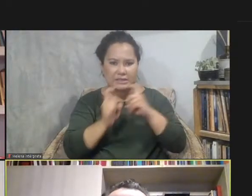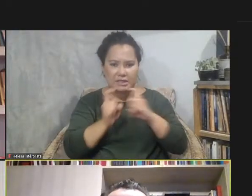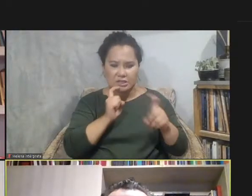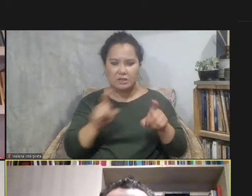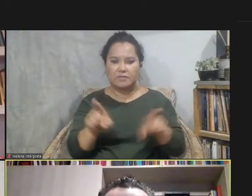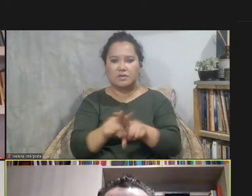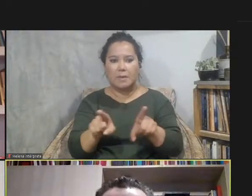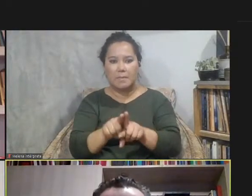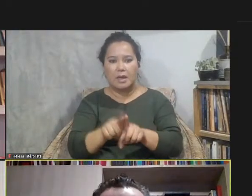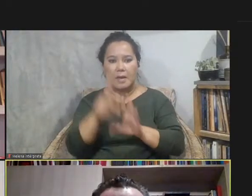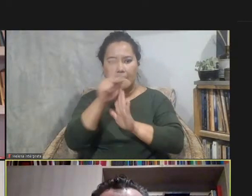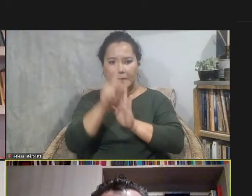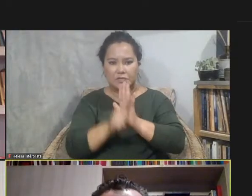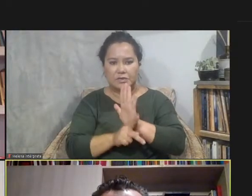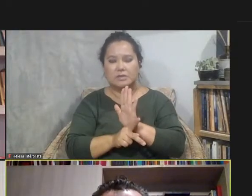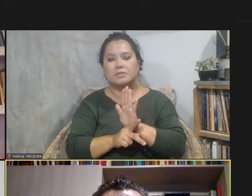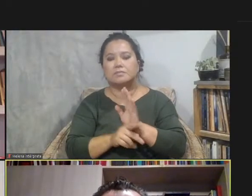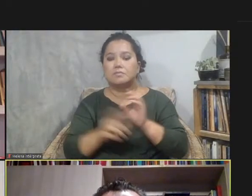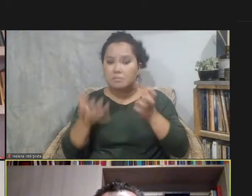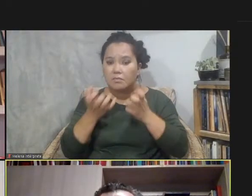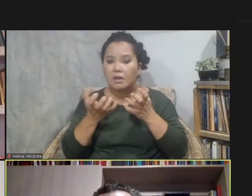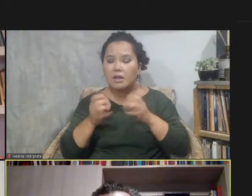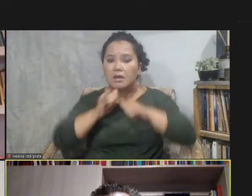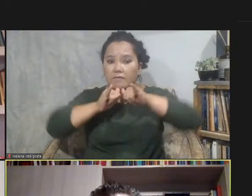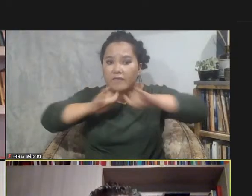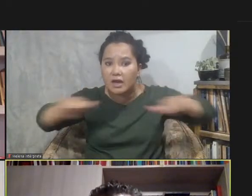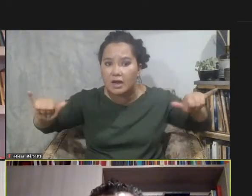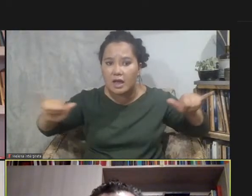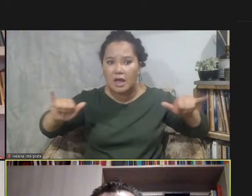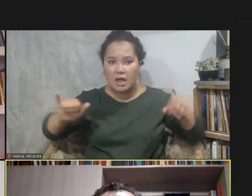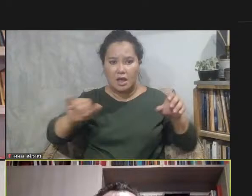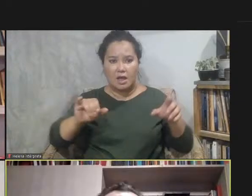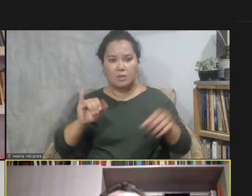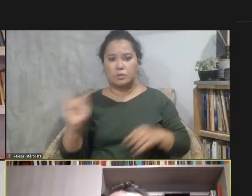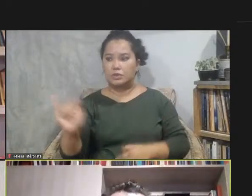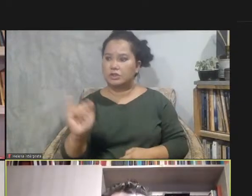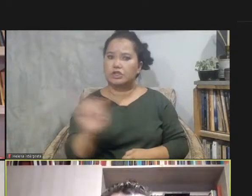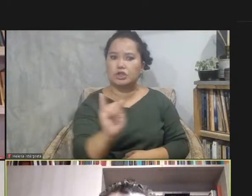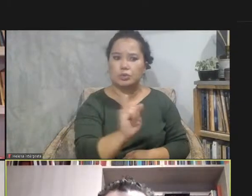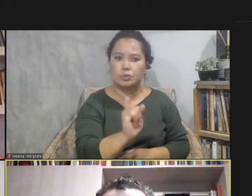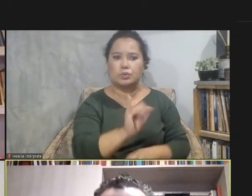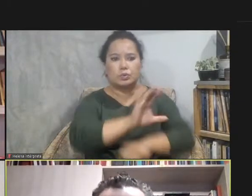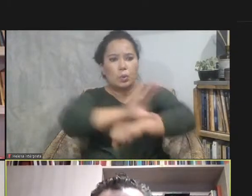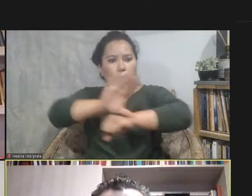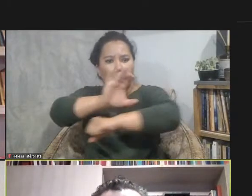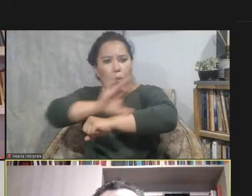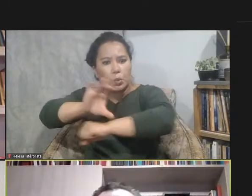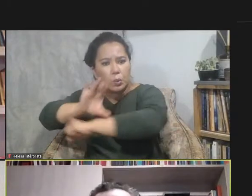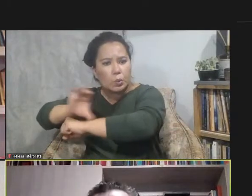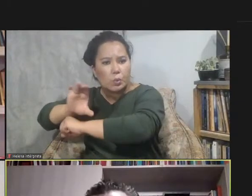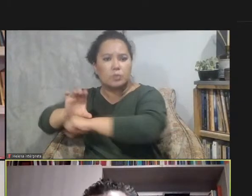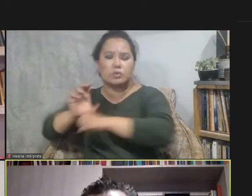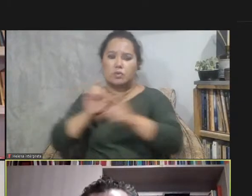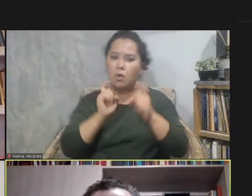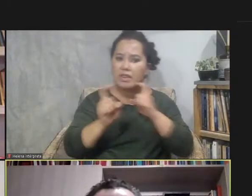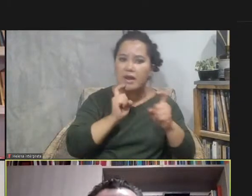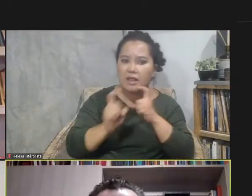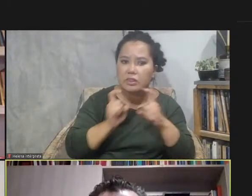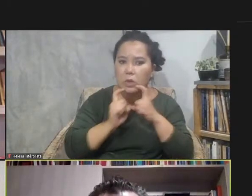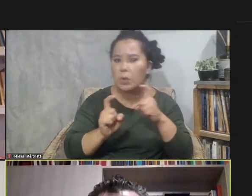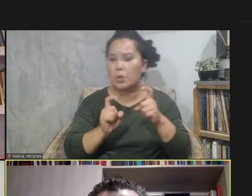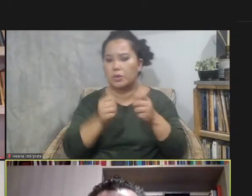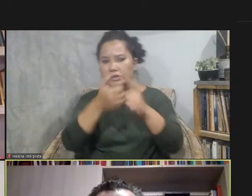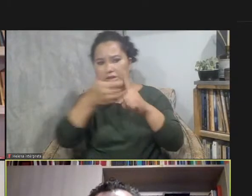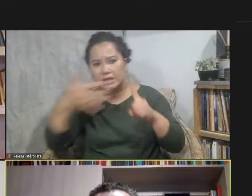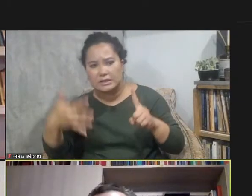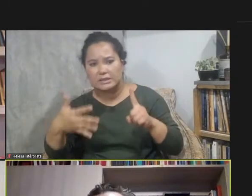isso, projetar o meu agradecimento às unidades acadêmicas, aos diferentes cursos, aos coordenadores de extensão, aos coordenadores de graduação,